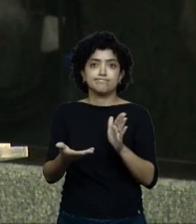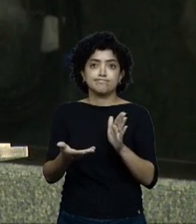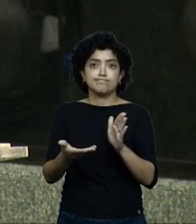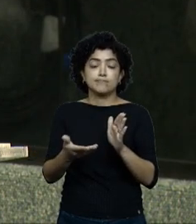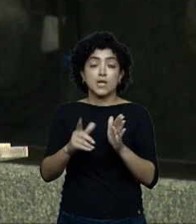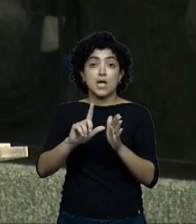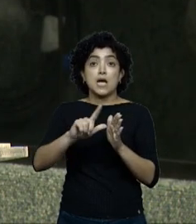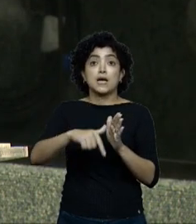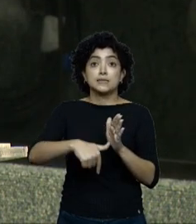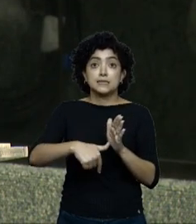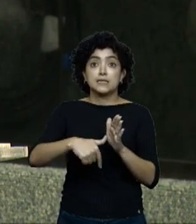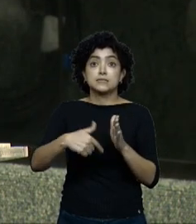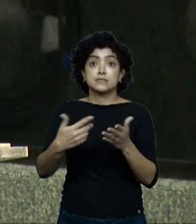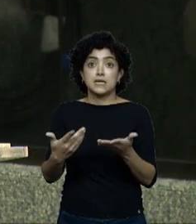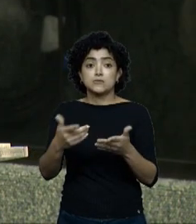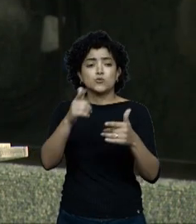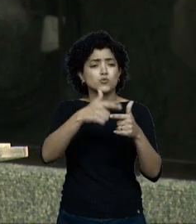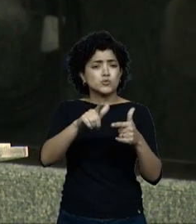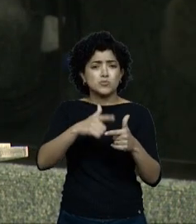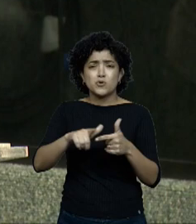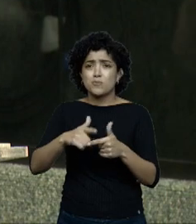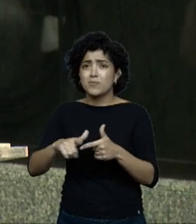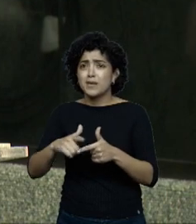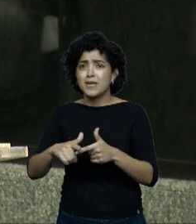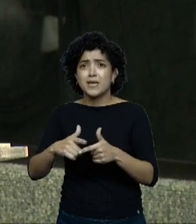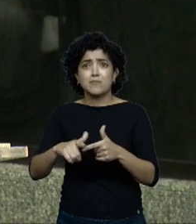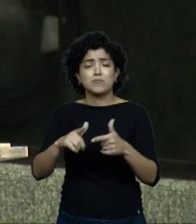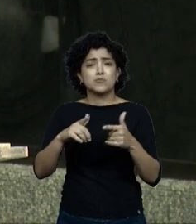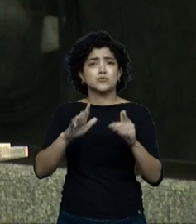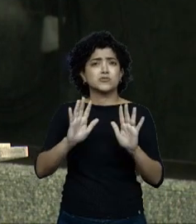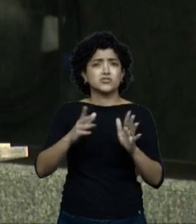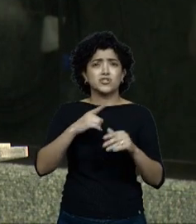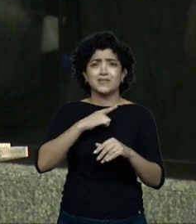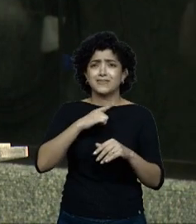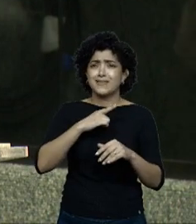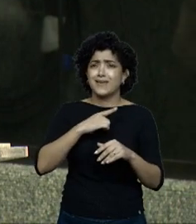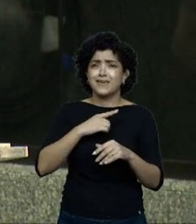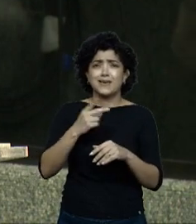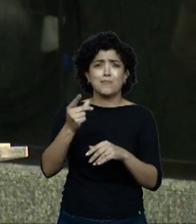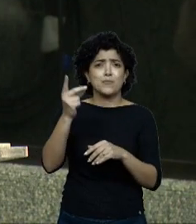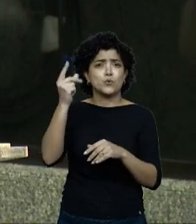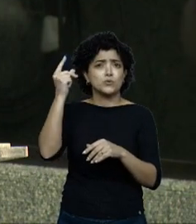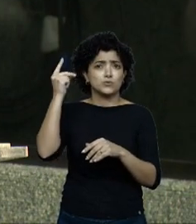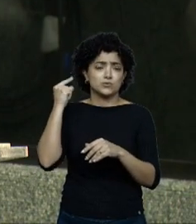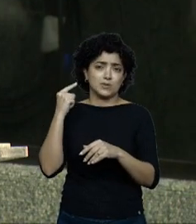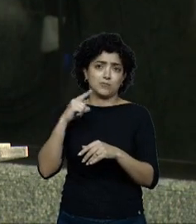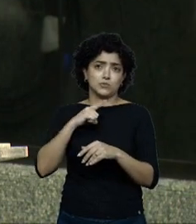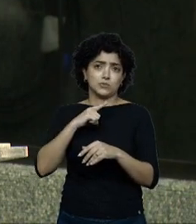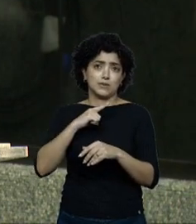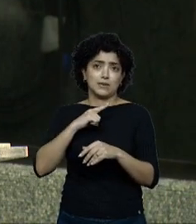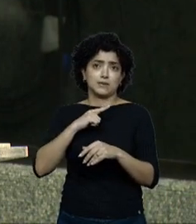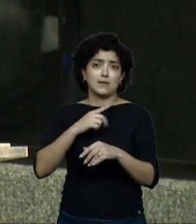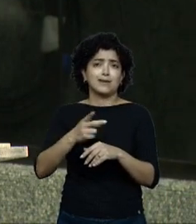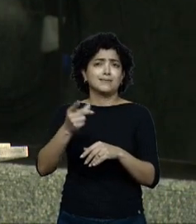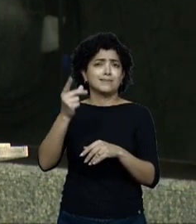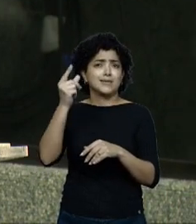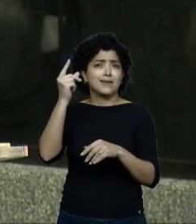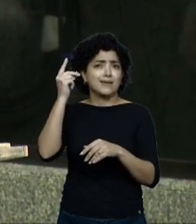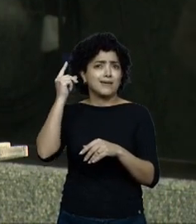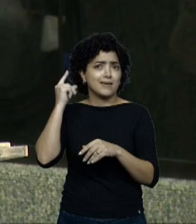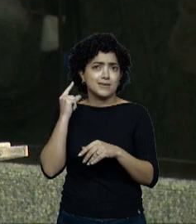atrasada porque eu os problemas já estão insistindo nas regionais há muito tempo desde o do do